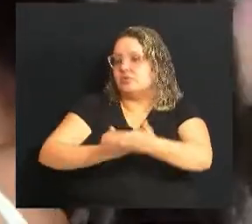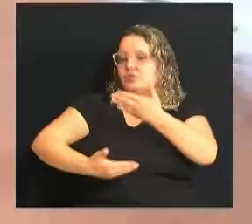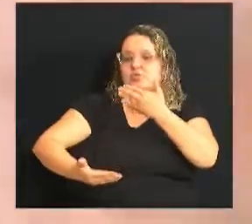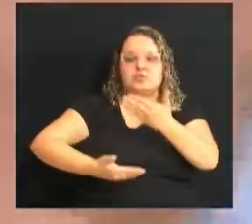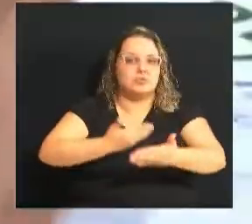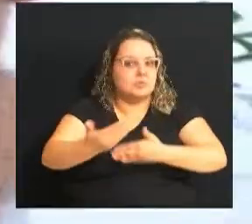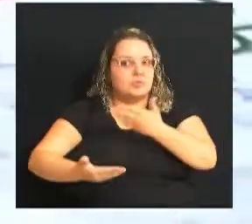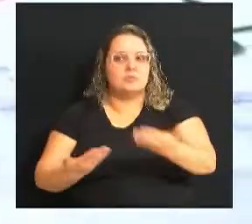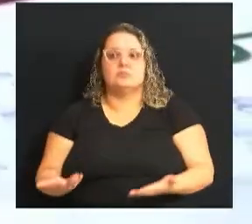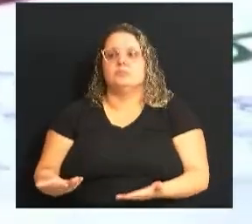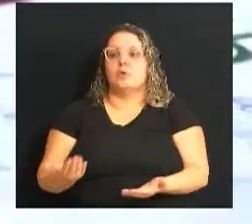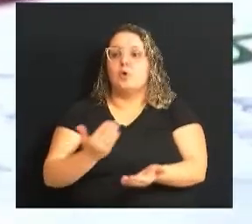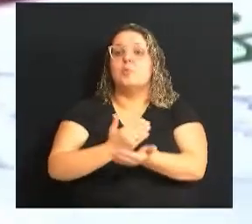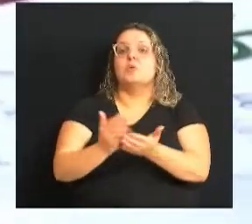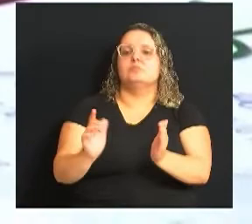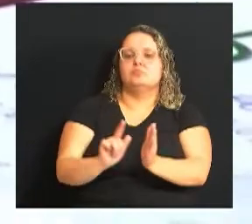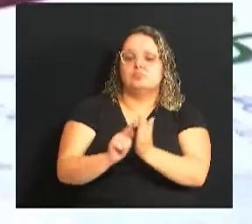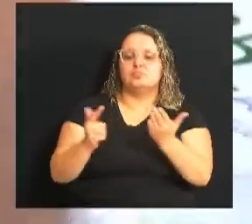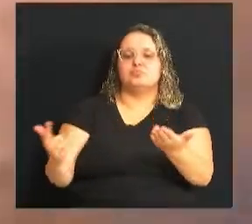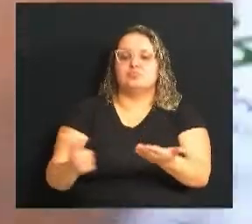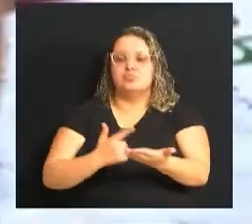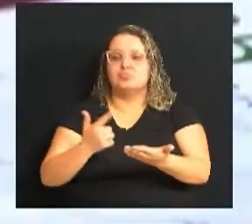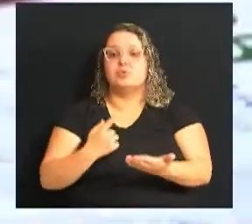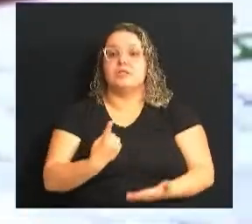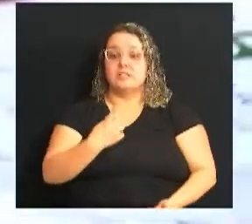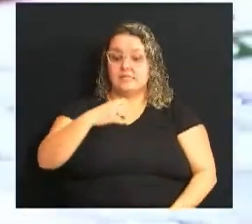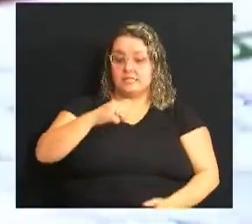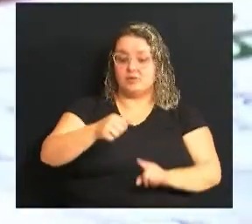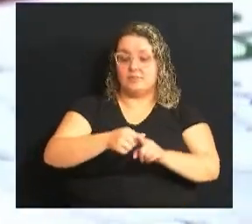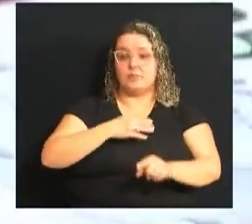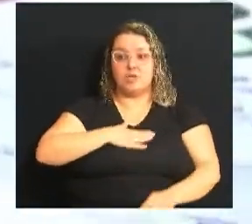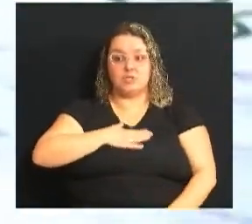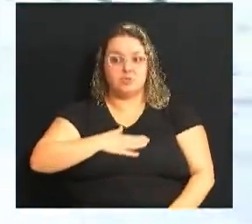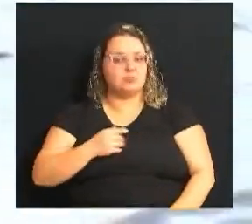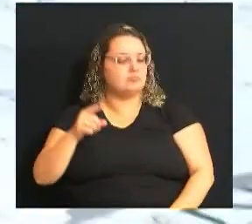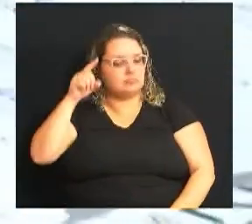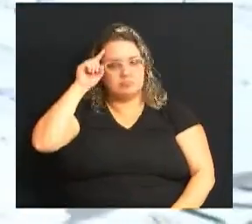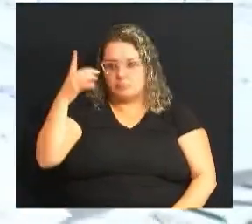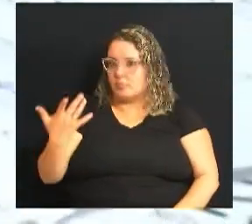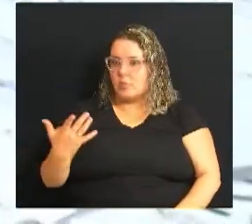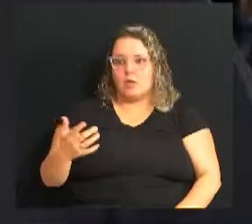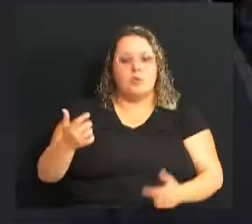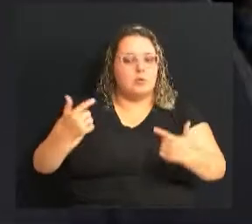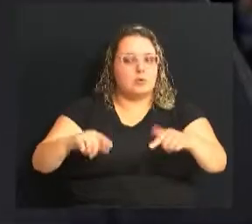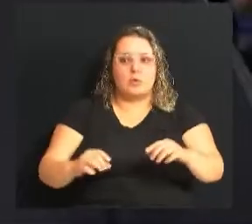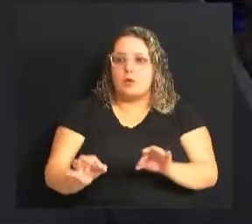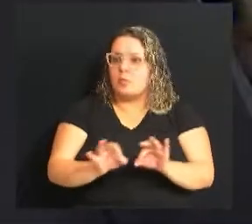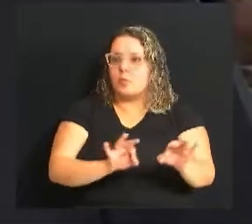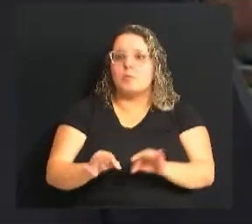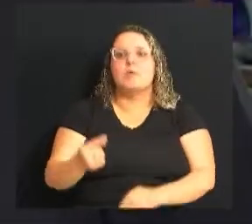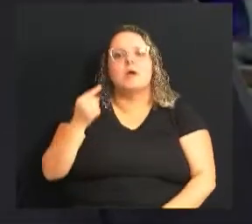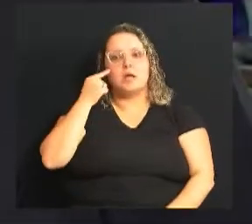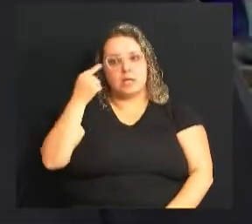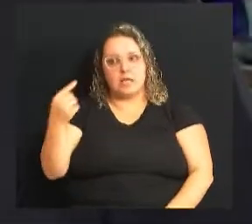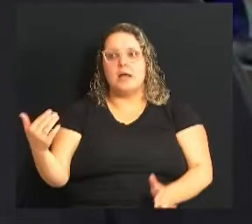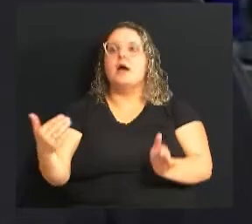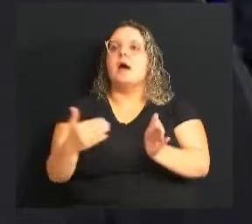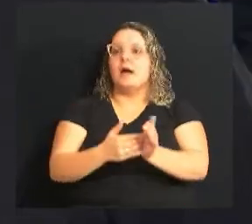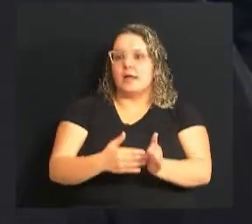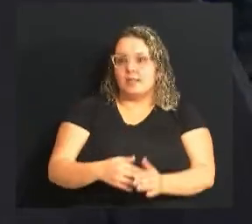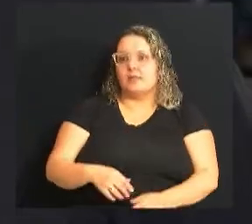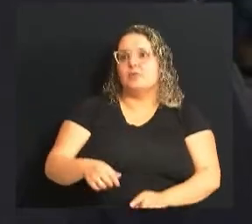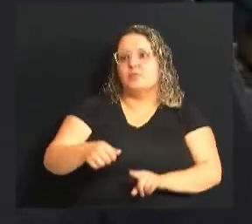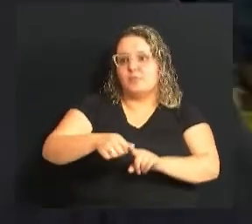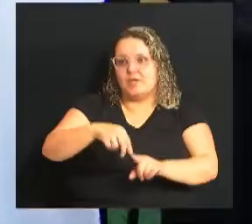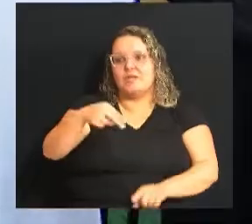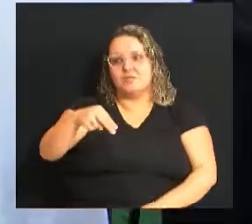quando lançou o álbum. O lançamento do álbum mundial foi 19 de agosto. No mesmo dia a gente já estava com o espaço montado e a ideia é que vá pelo menos até novembro. A Copa